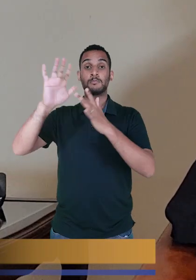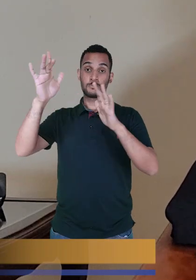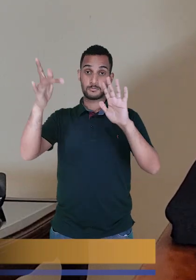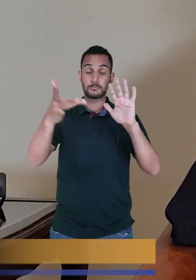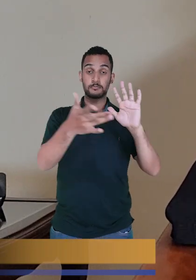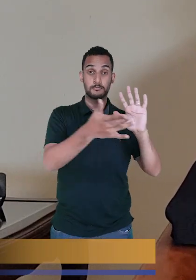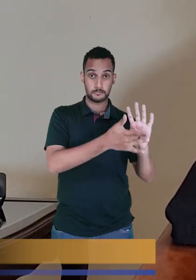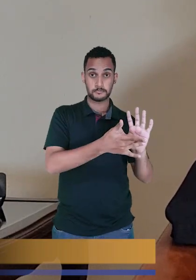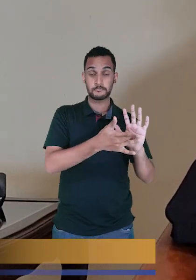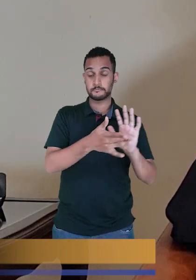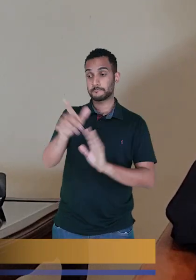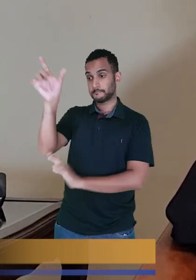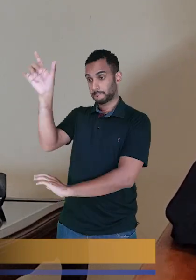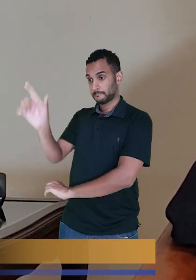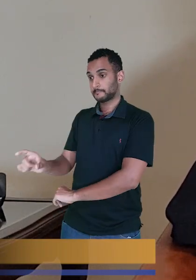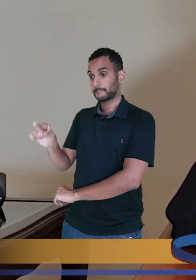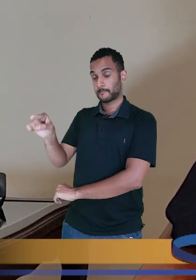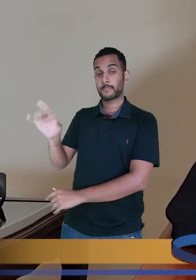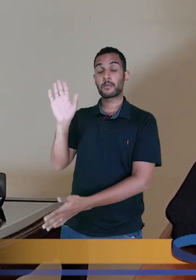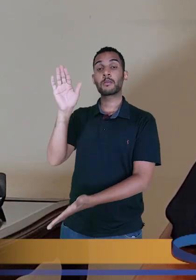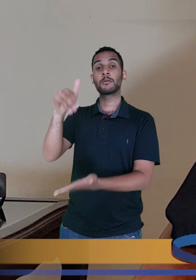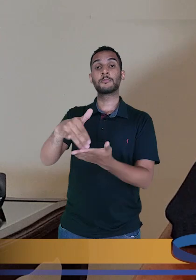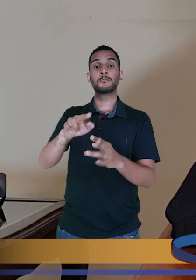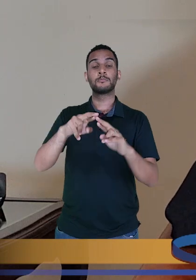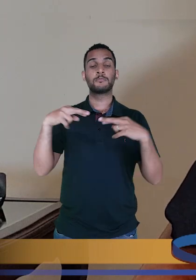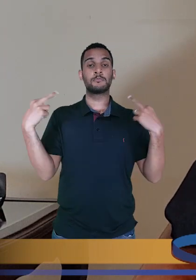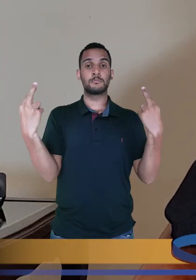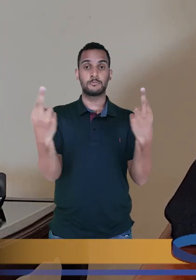Jesus mesmo, na última ceia,